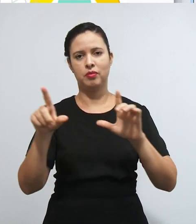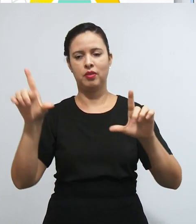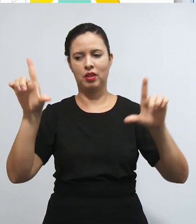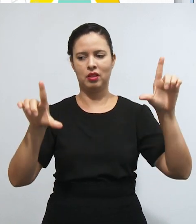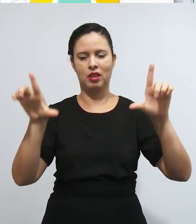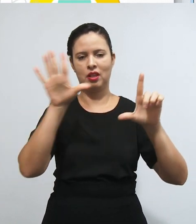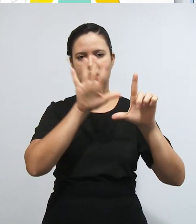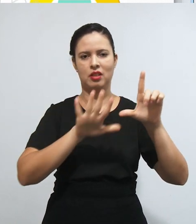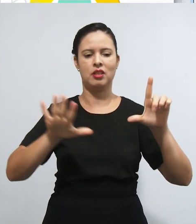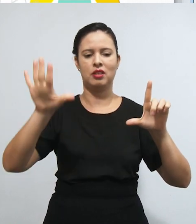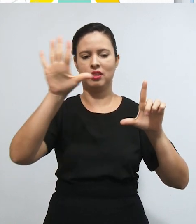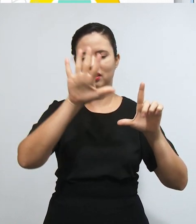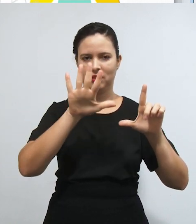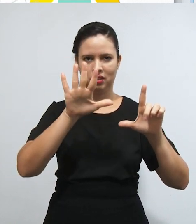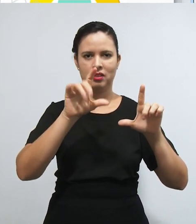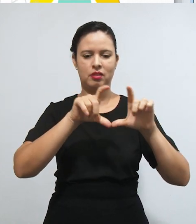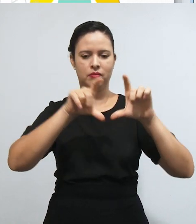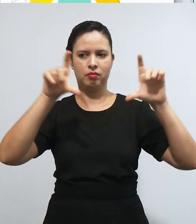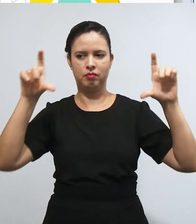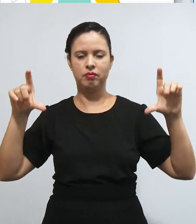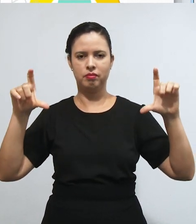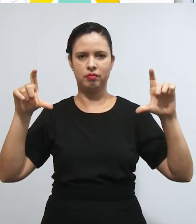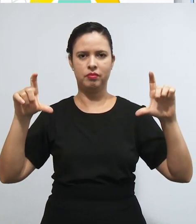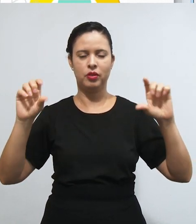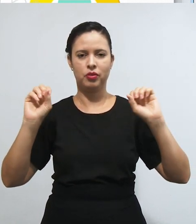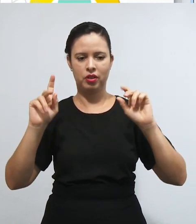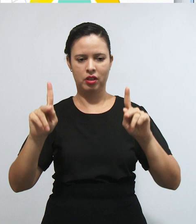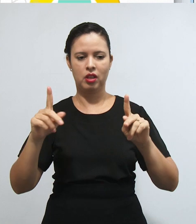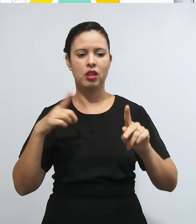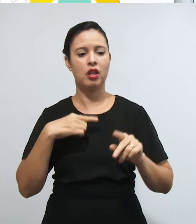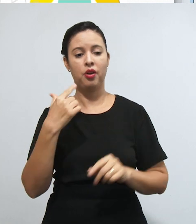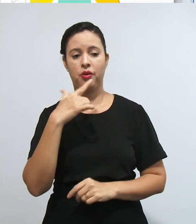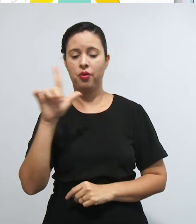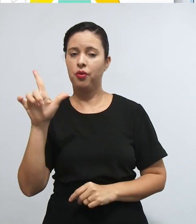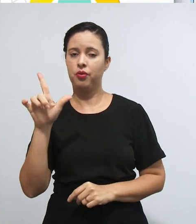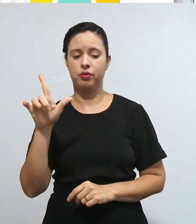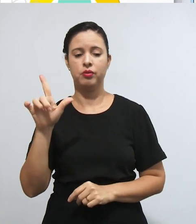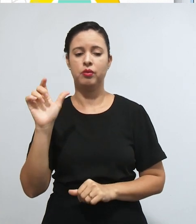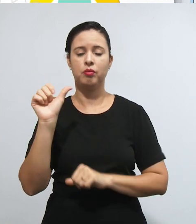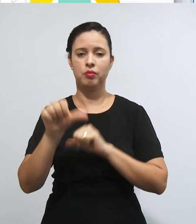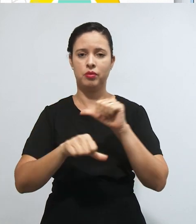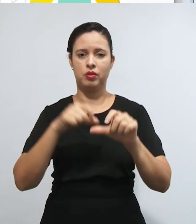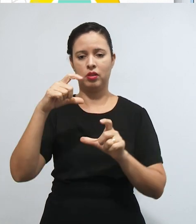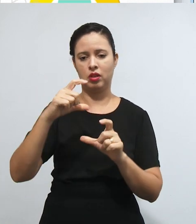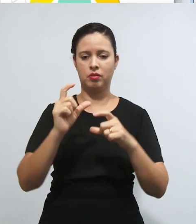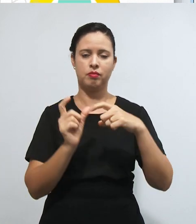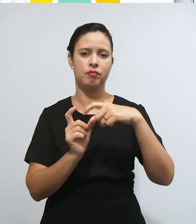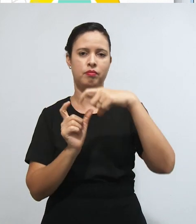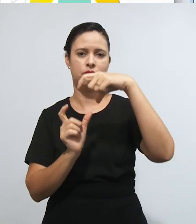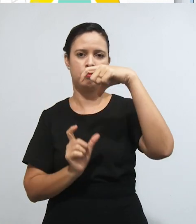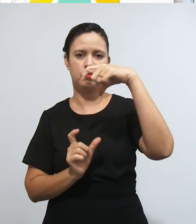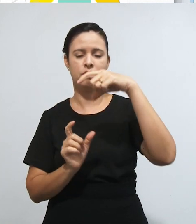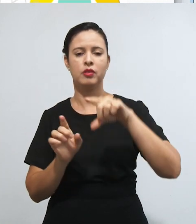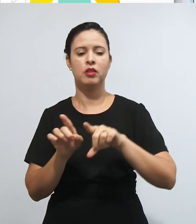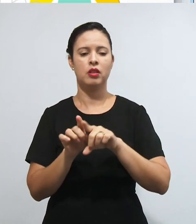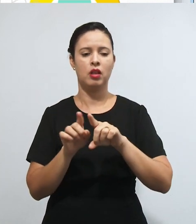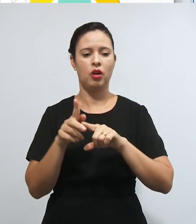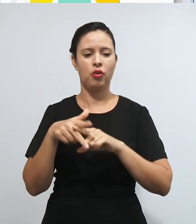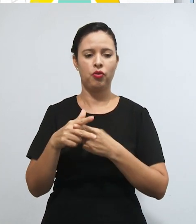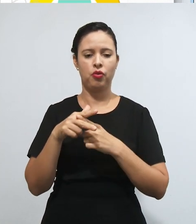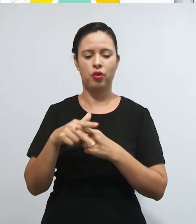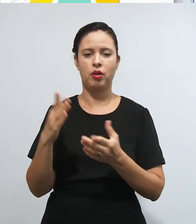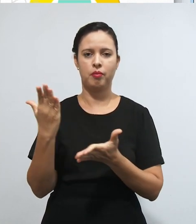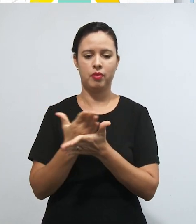né? Que é esse formato horizontal. Mas tem também a possibilidade de você colocar no retrato. Você pode também aqui vir em configurar